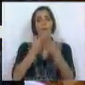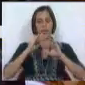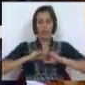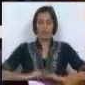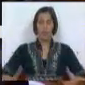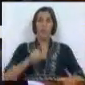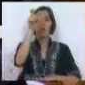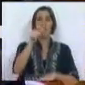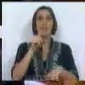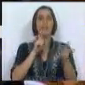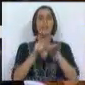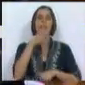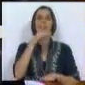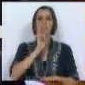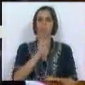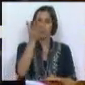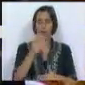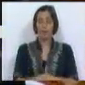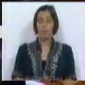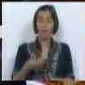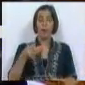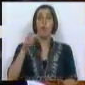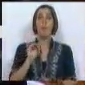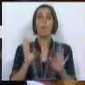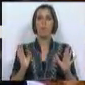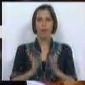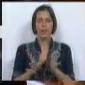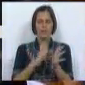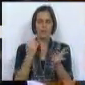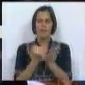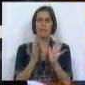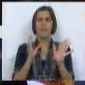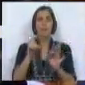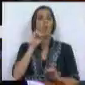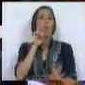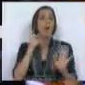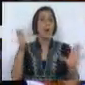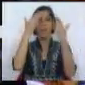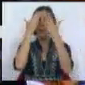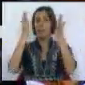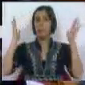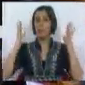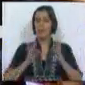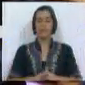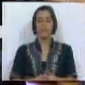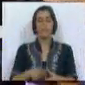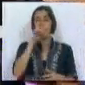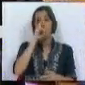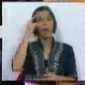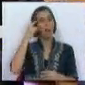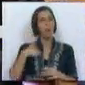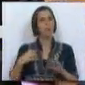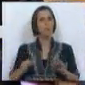a Senhora Deputada. O Partido Socialista foi sempre o garante da democracia. Lembro-me